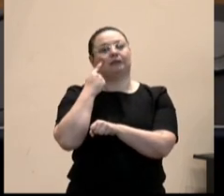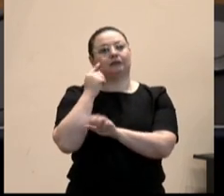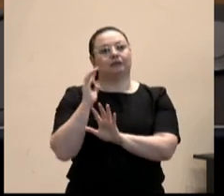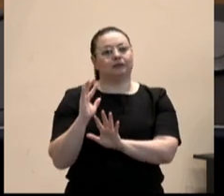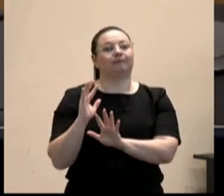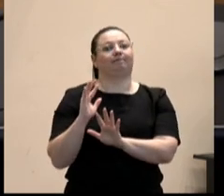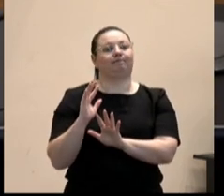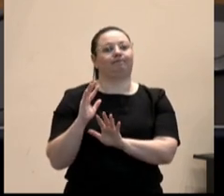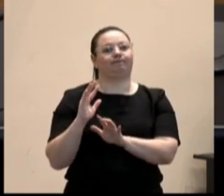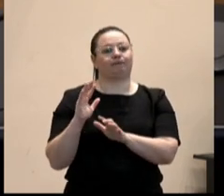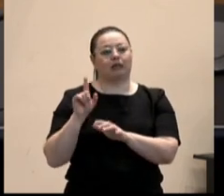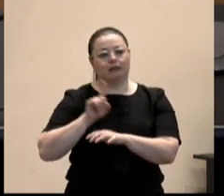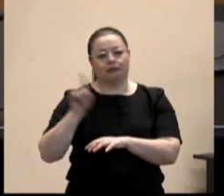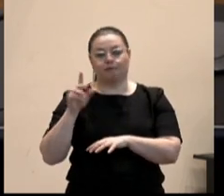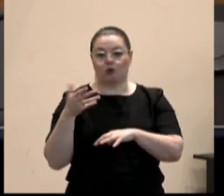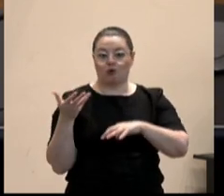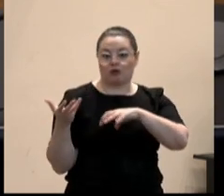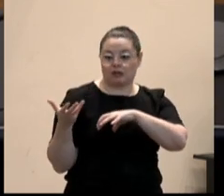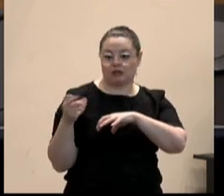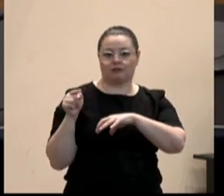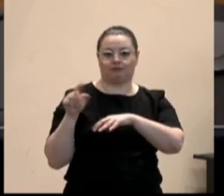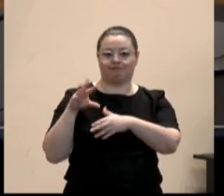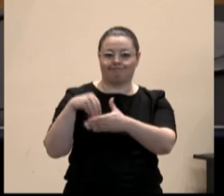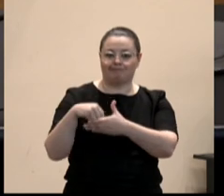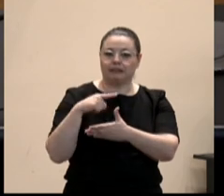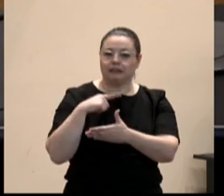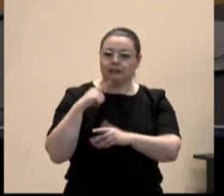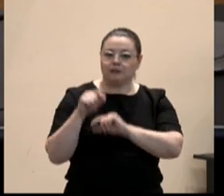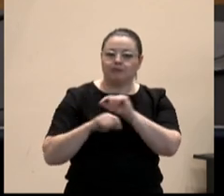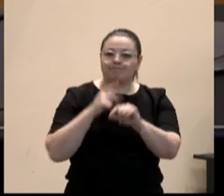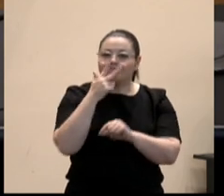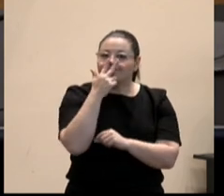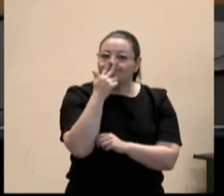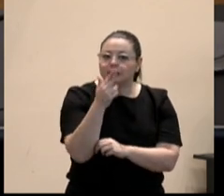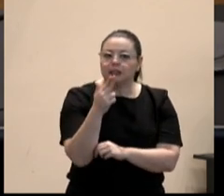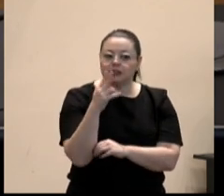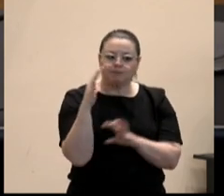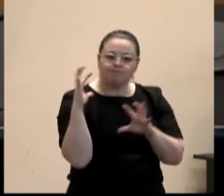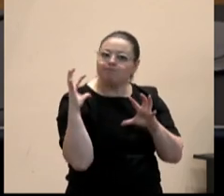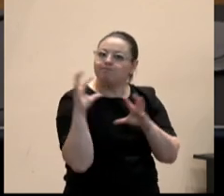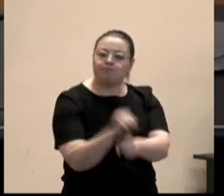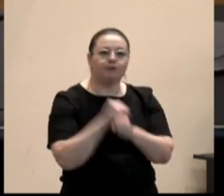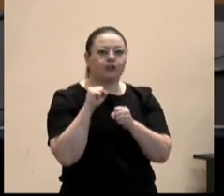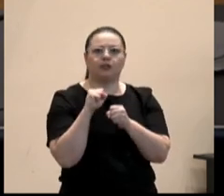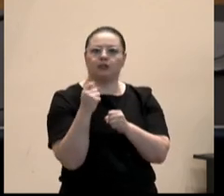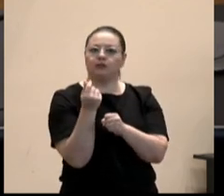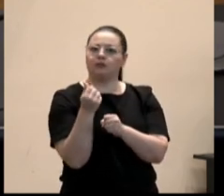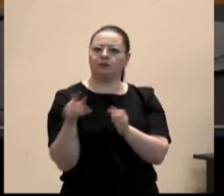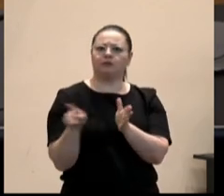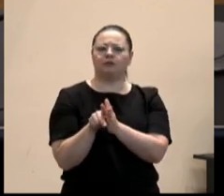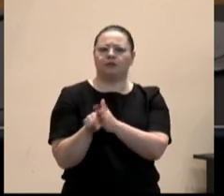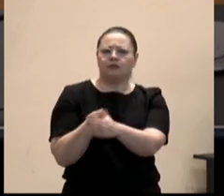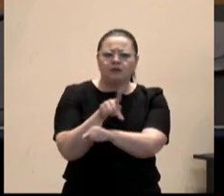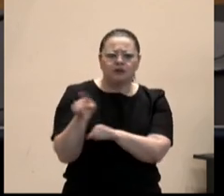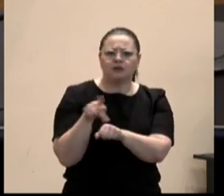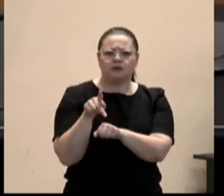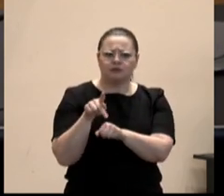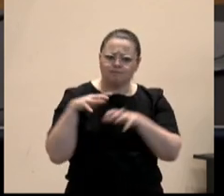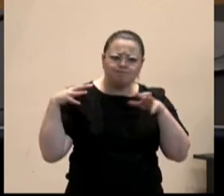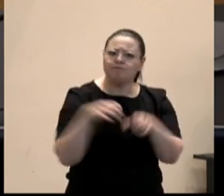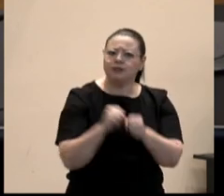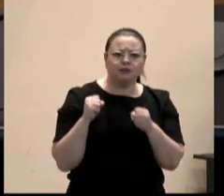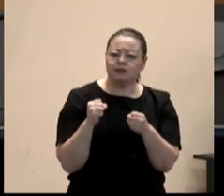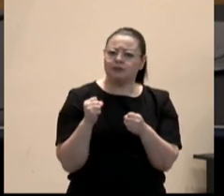O Congresso Nacional está sequestrando o orçamento da União.